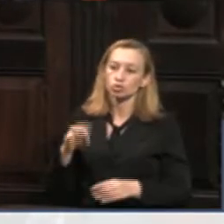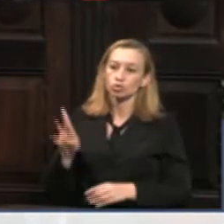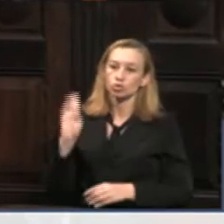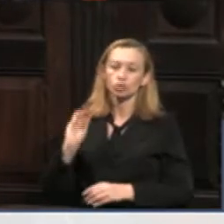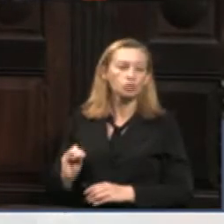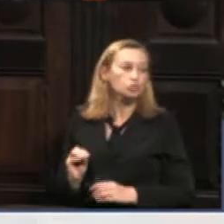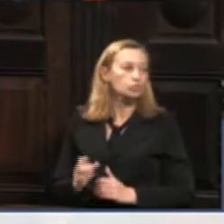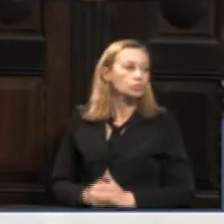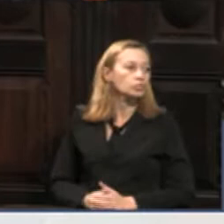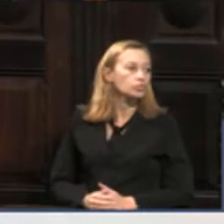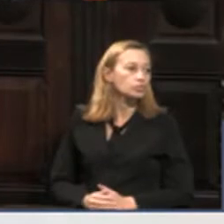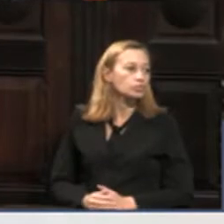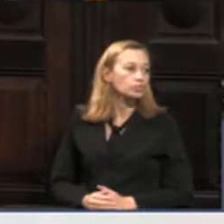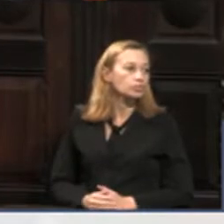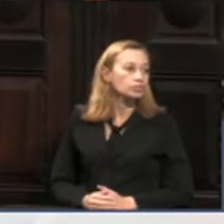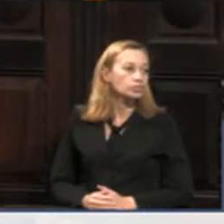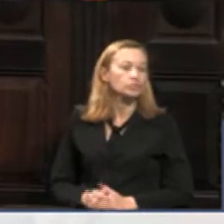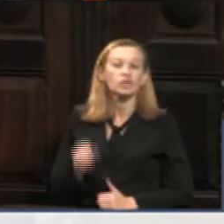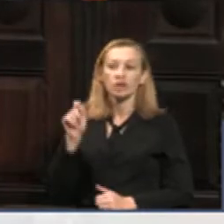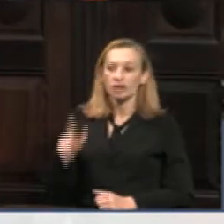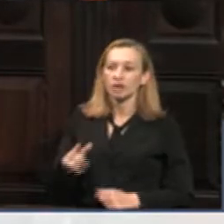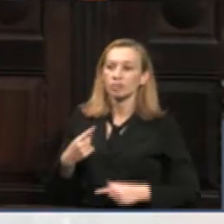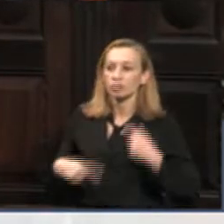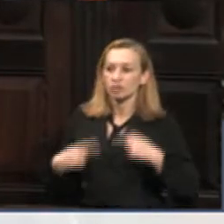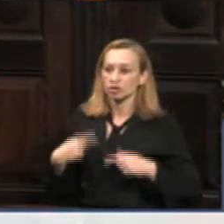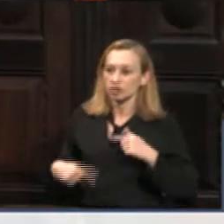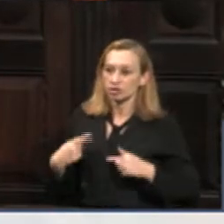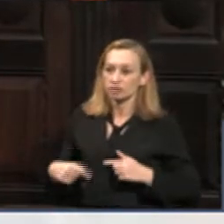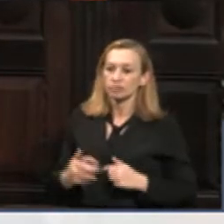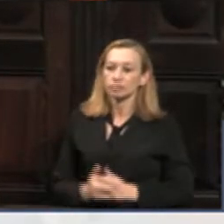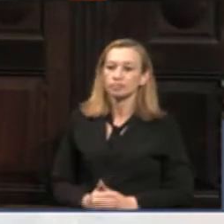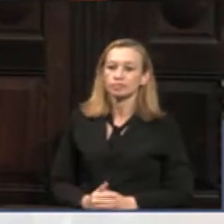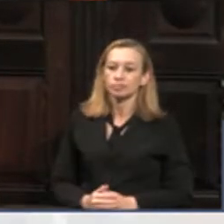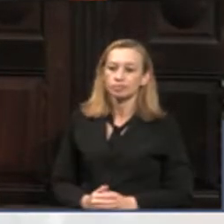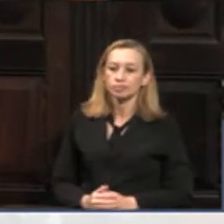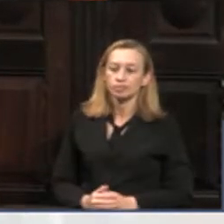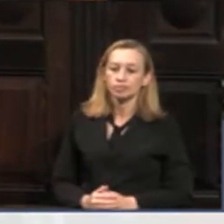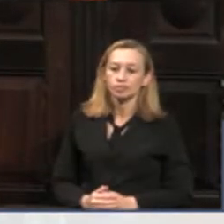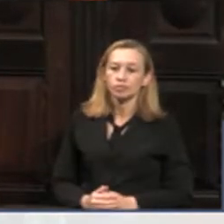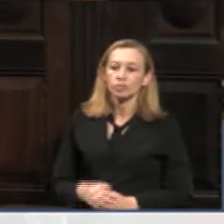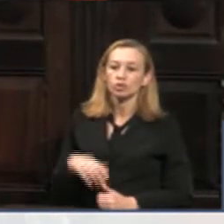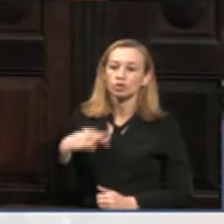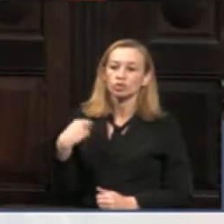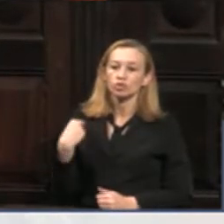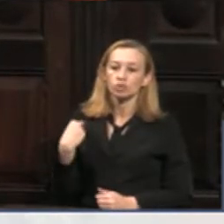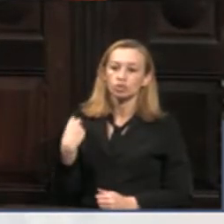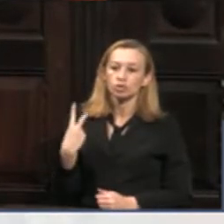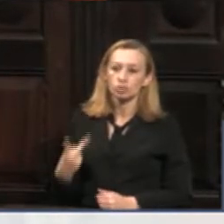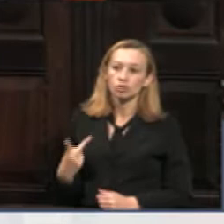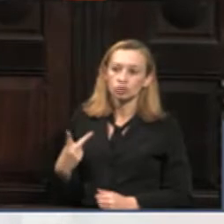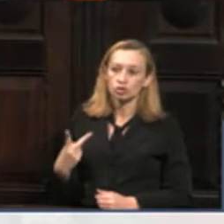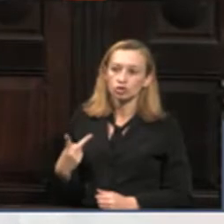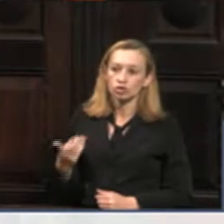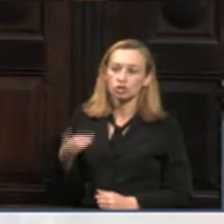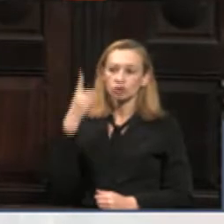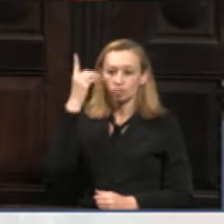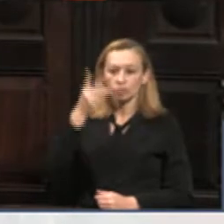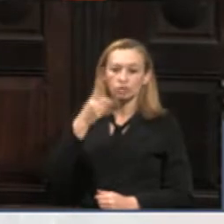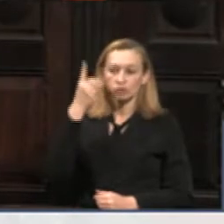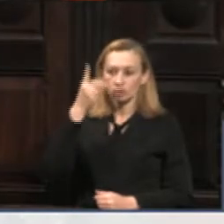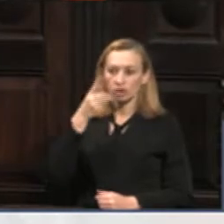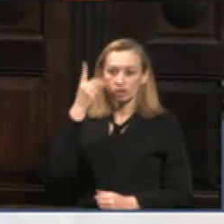invariavelmente, é a política. Cada 2 deputados que